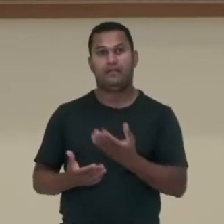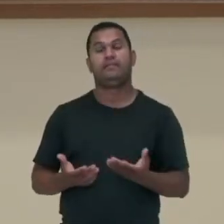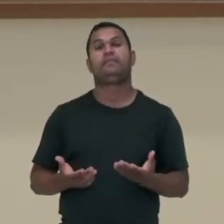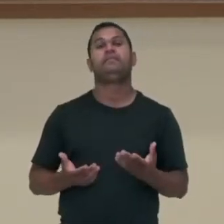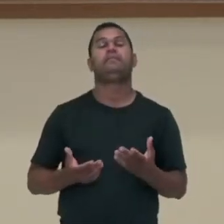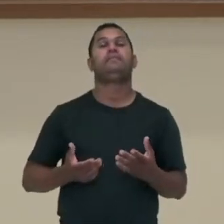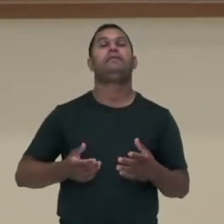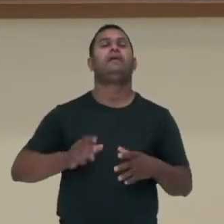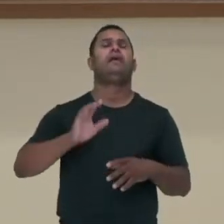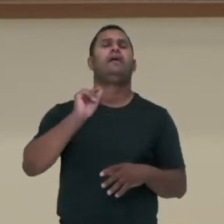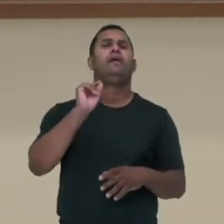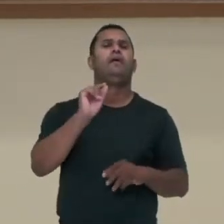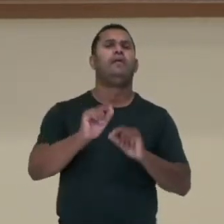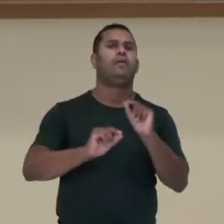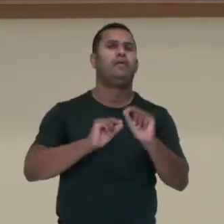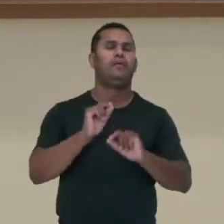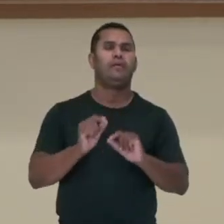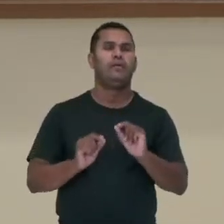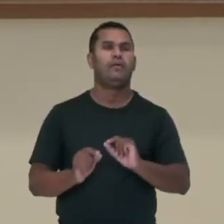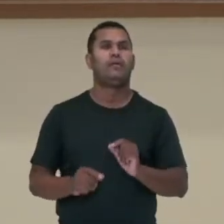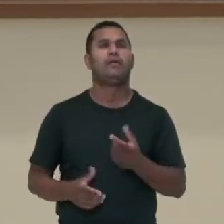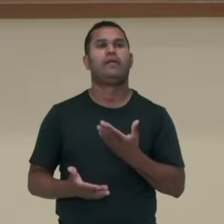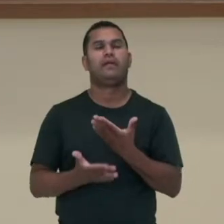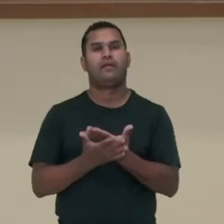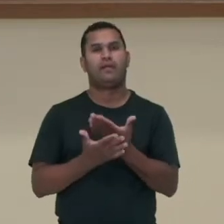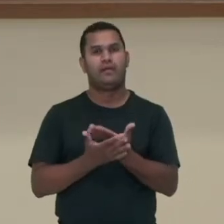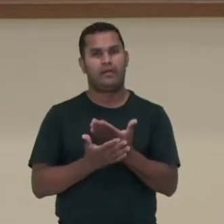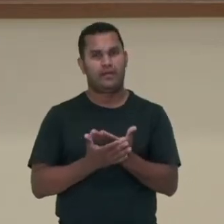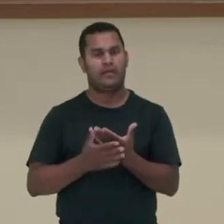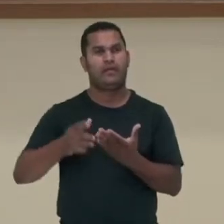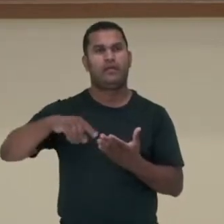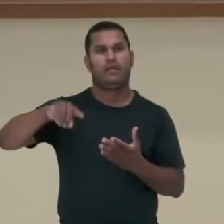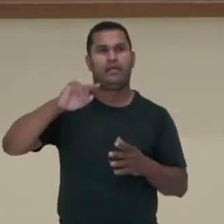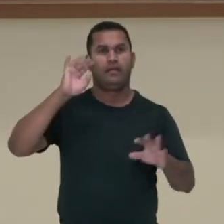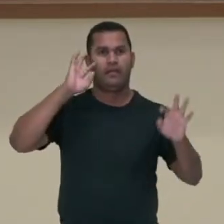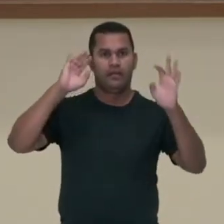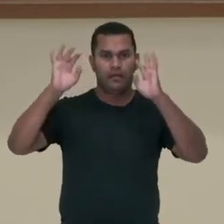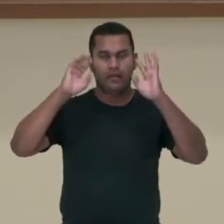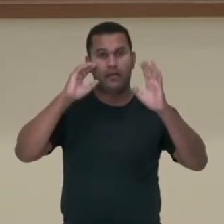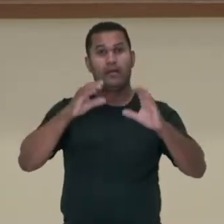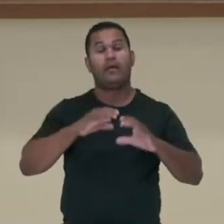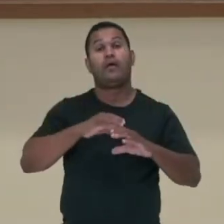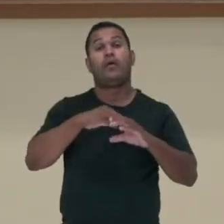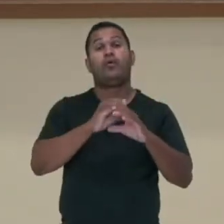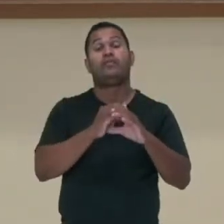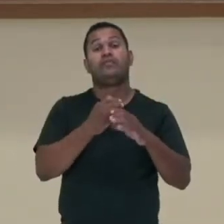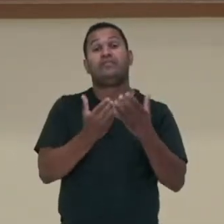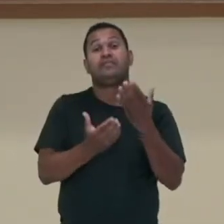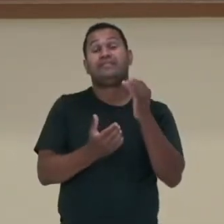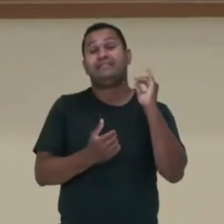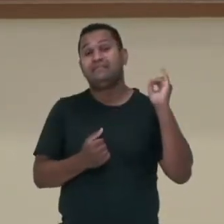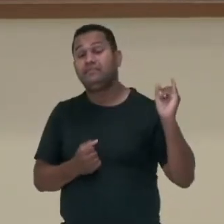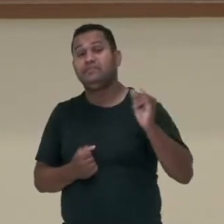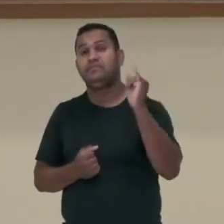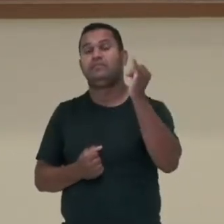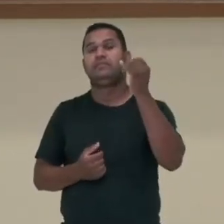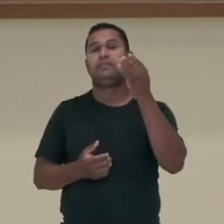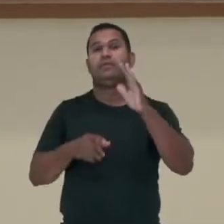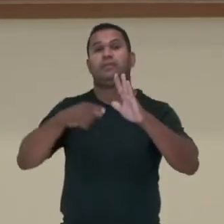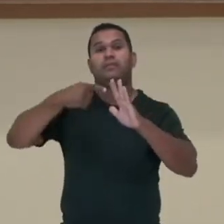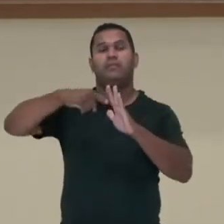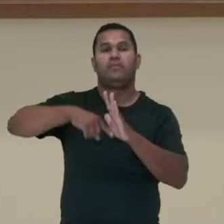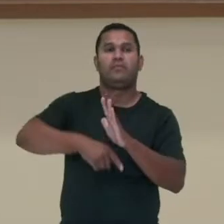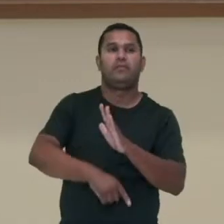é conceitos gerais da genética. São conceitos essenciais, importantíssimos para a gente começar a aprofundar cada vez mais